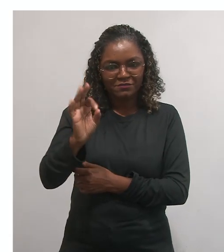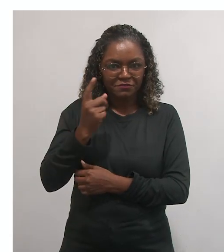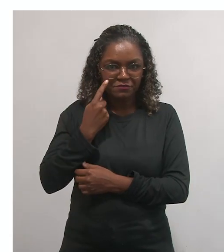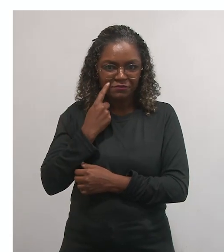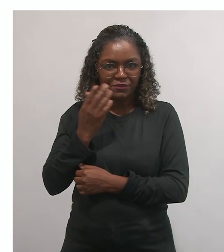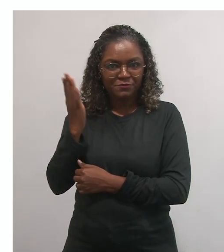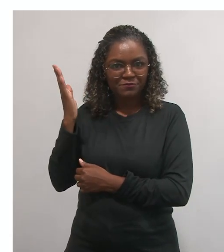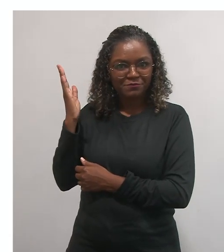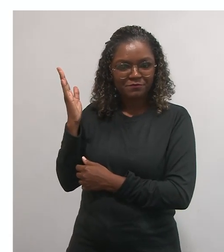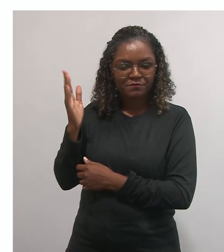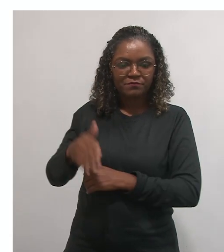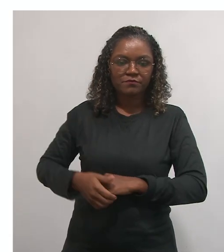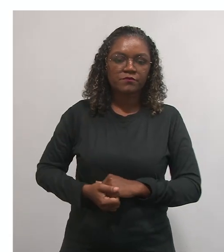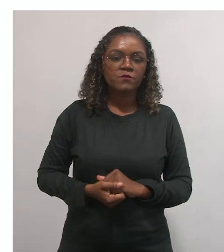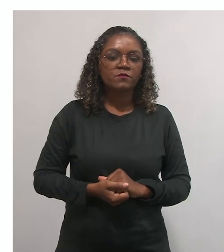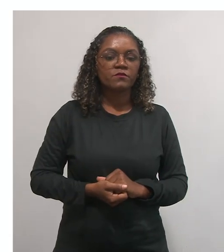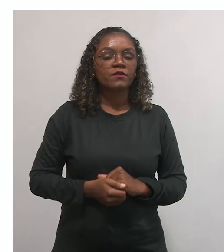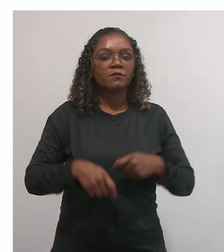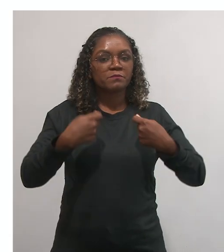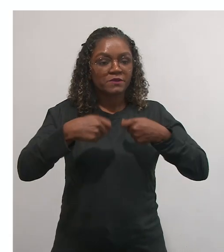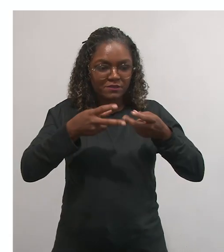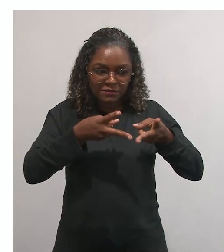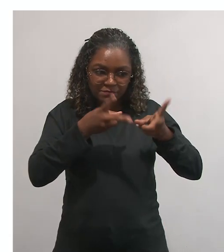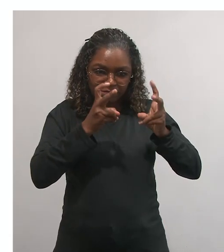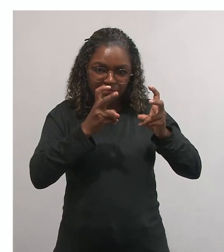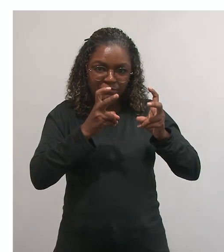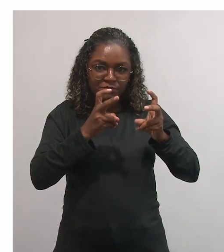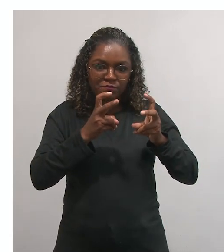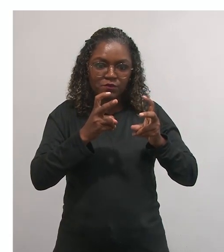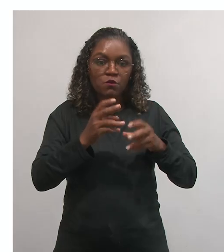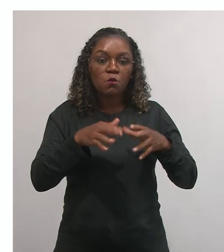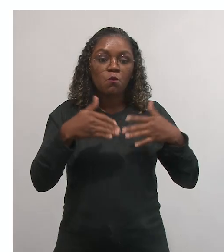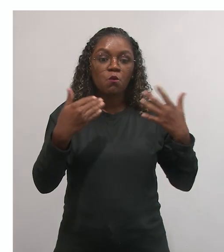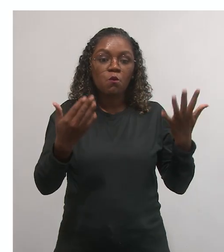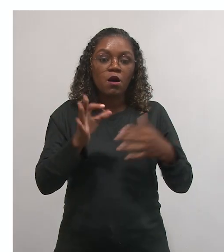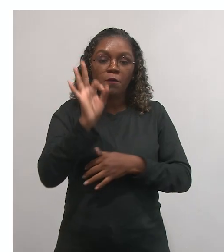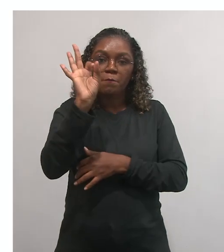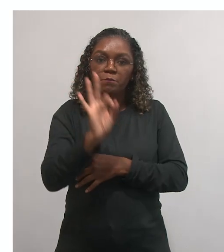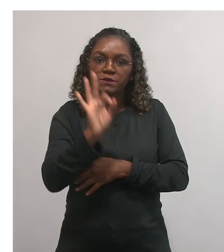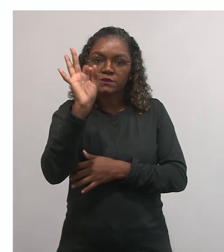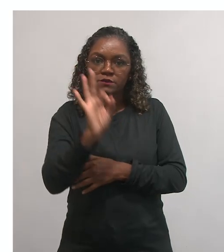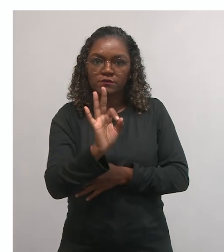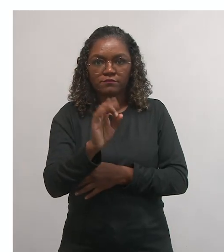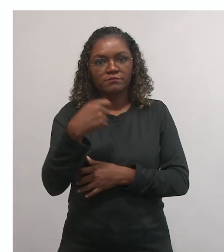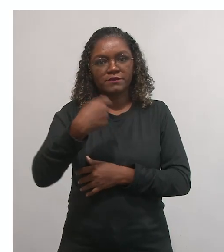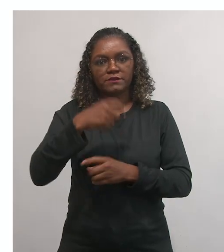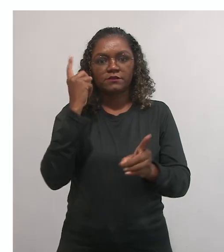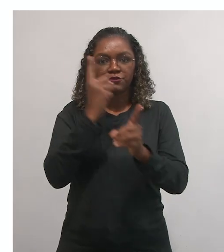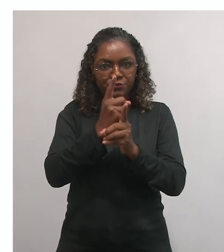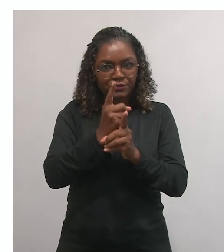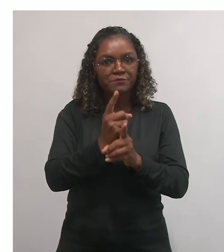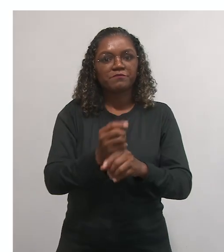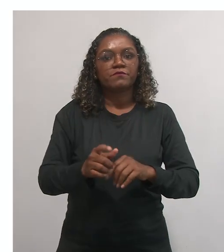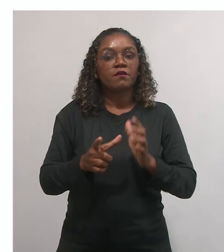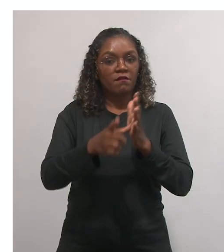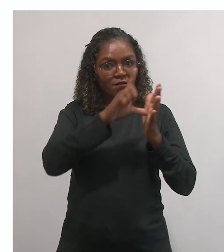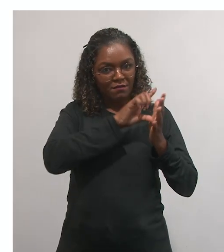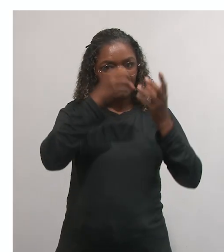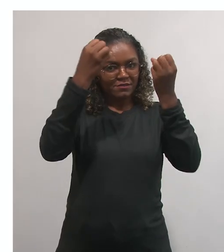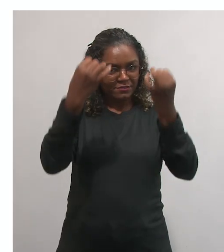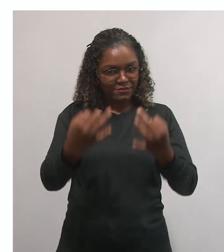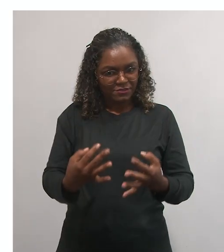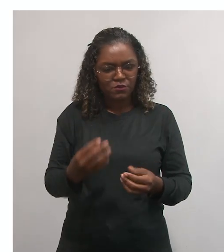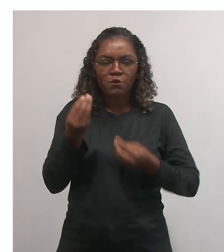primeiro ponto é identificar a margem de contribuição em percentual não é difícil então já expliquei